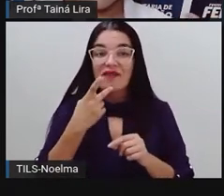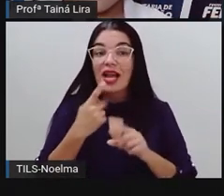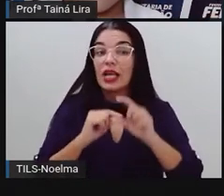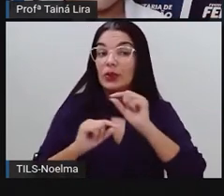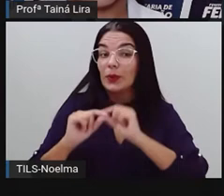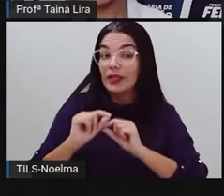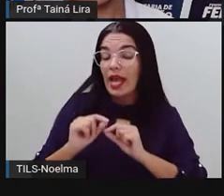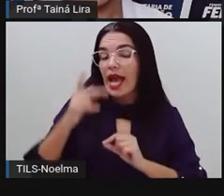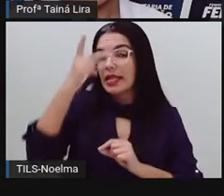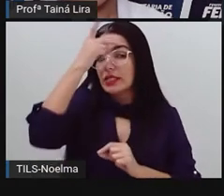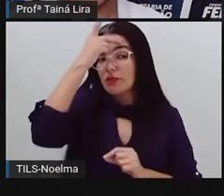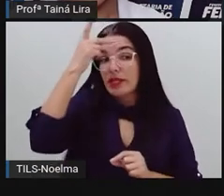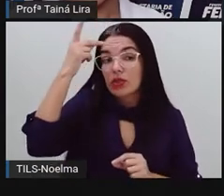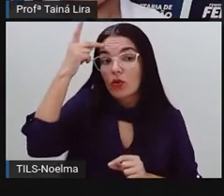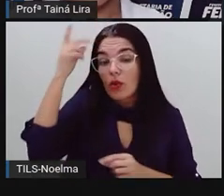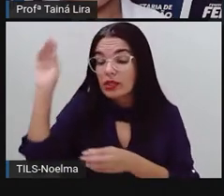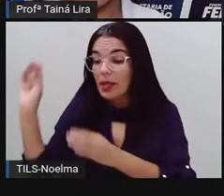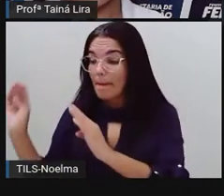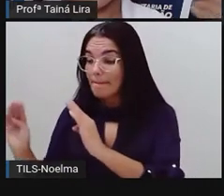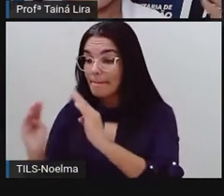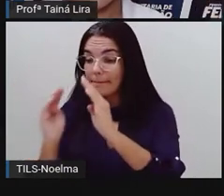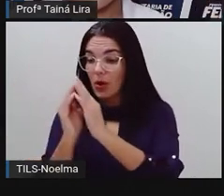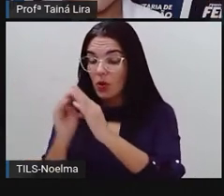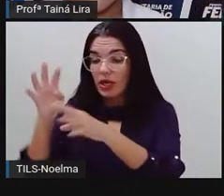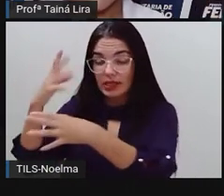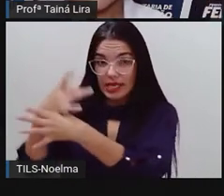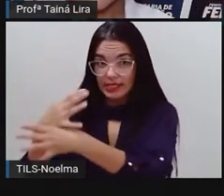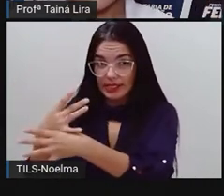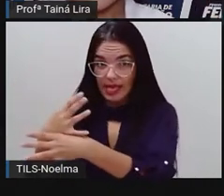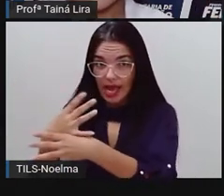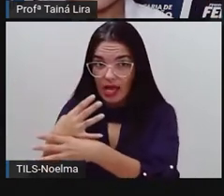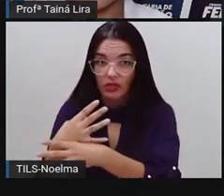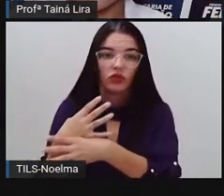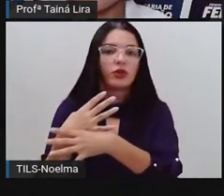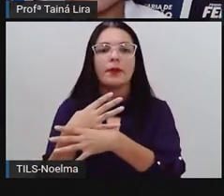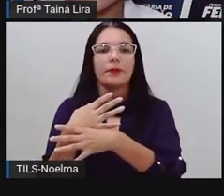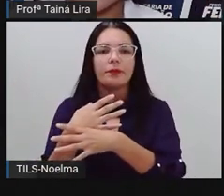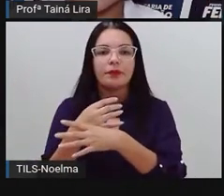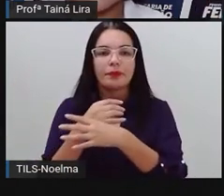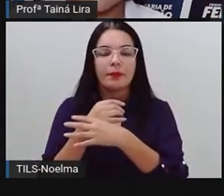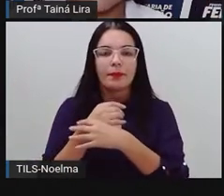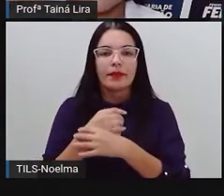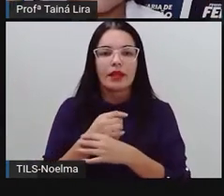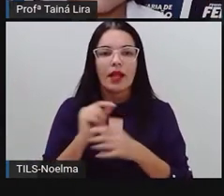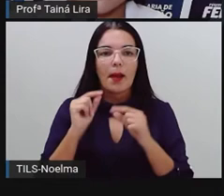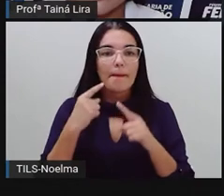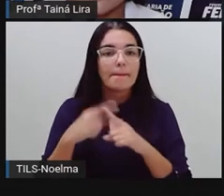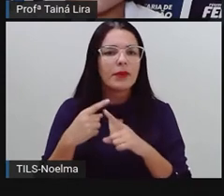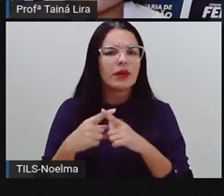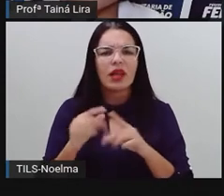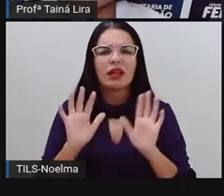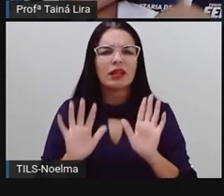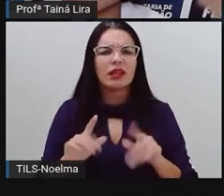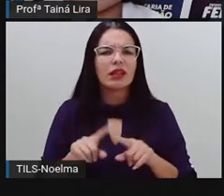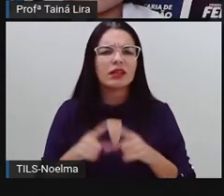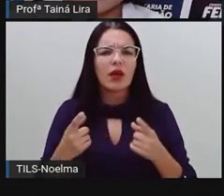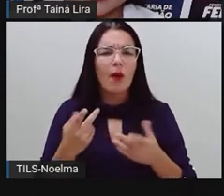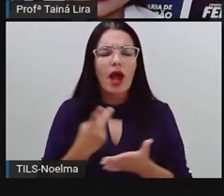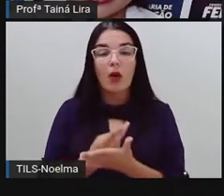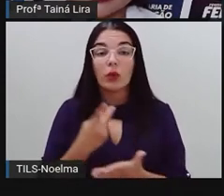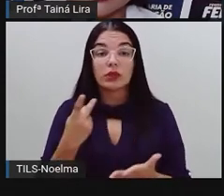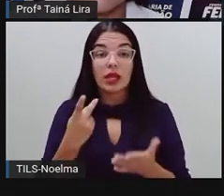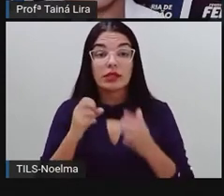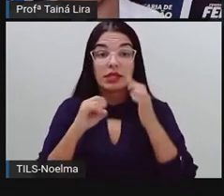na cidade das pessoas que moram na zona urbana Então porque será que se o